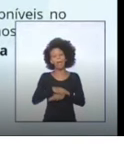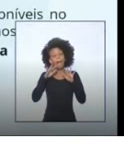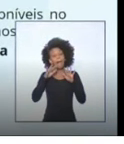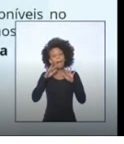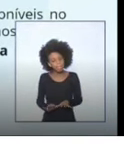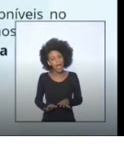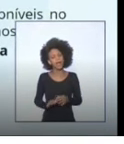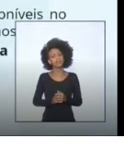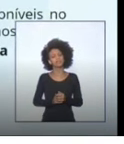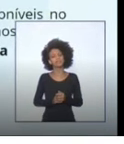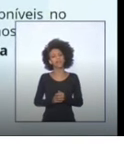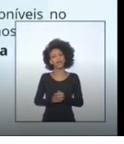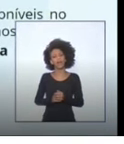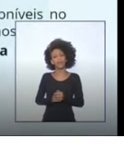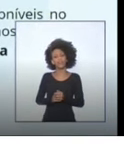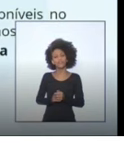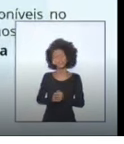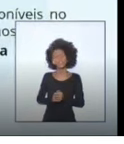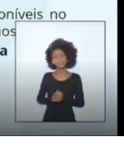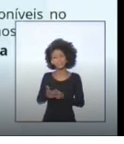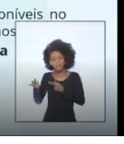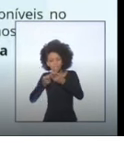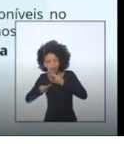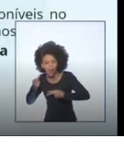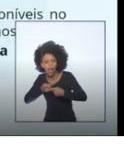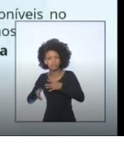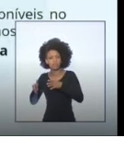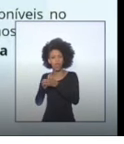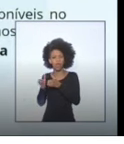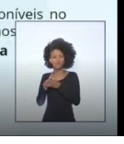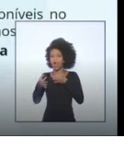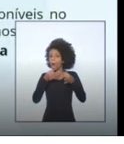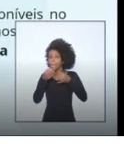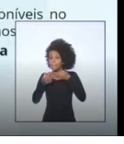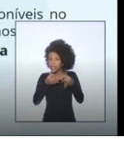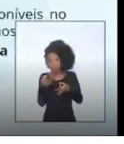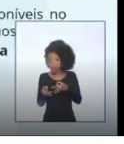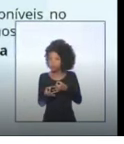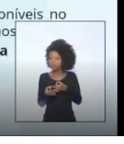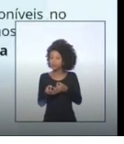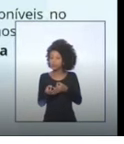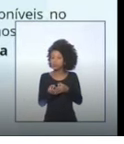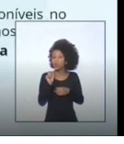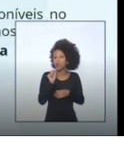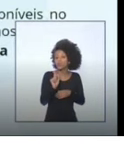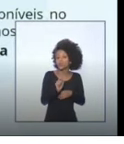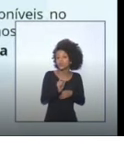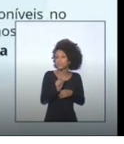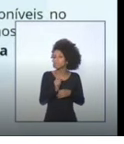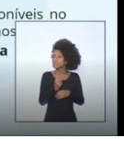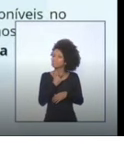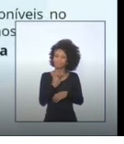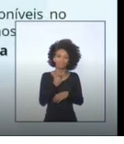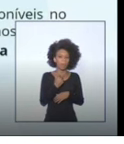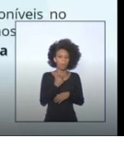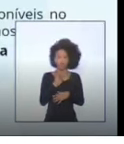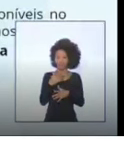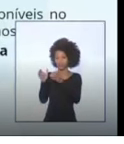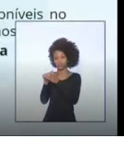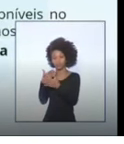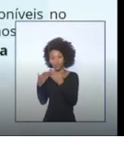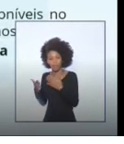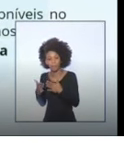vocês escrevessem no nosso chat sugestões sobre o que não podemos fazer nele. Eu vou